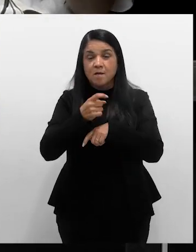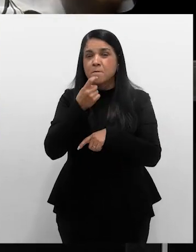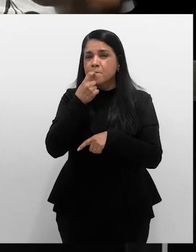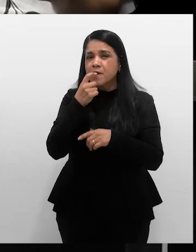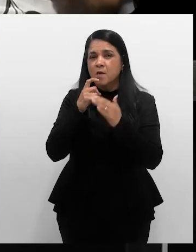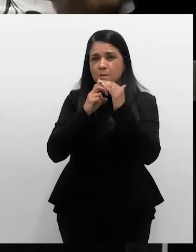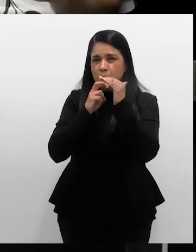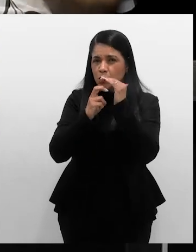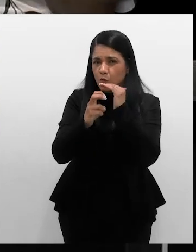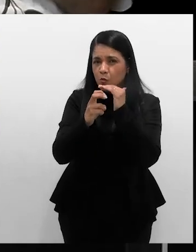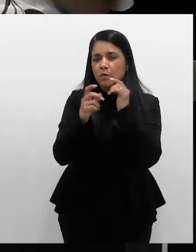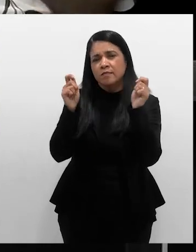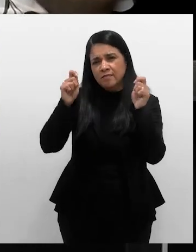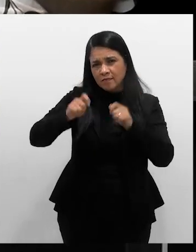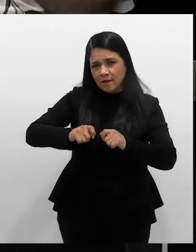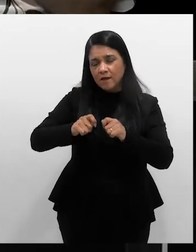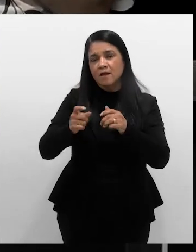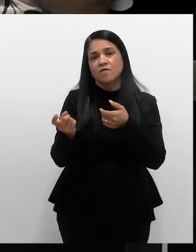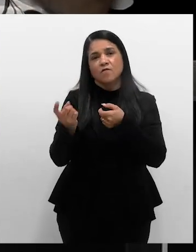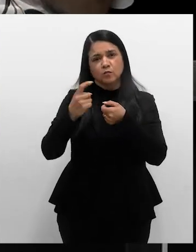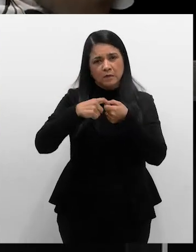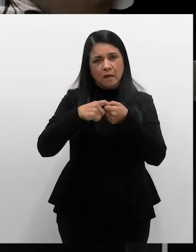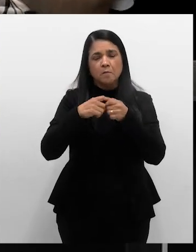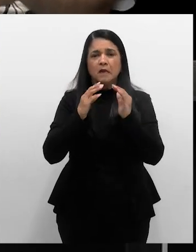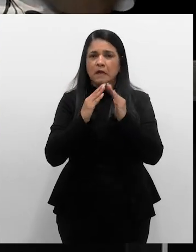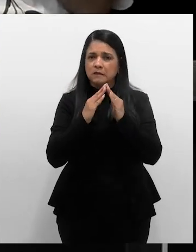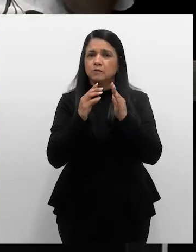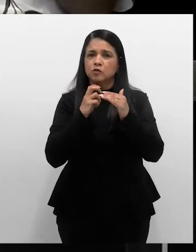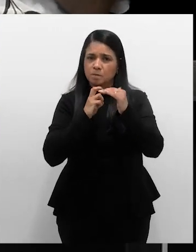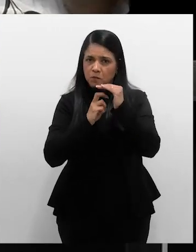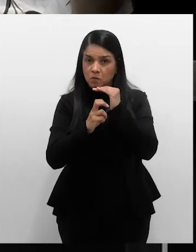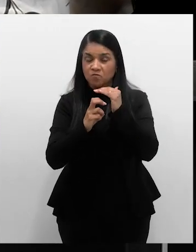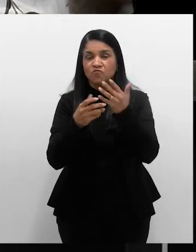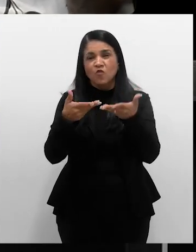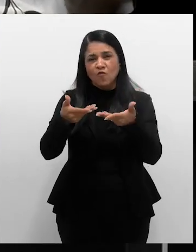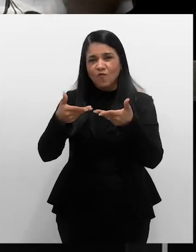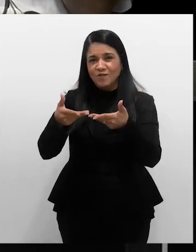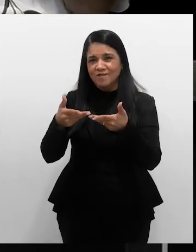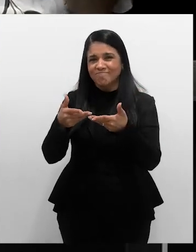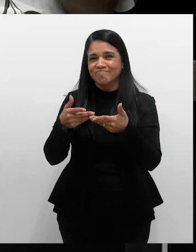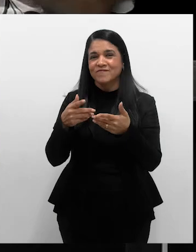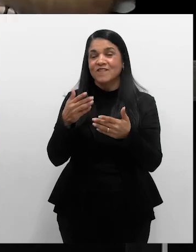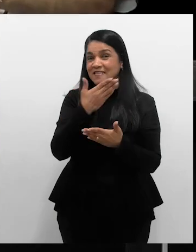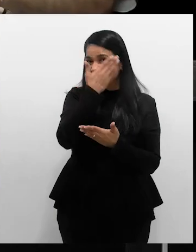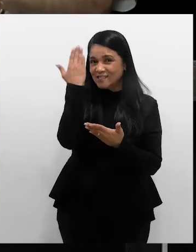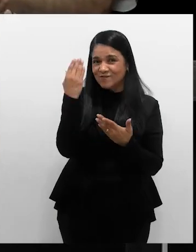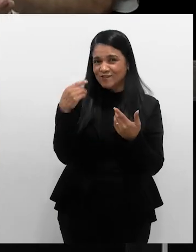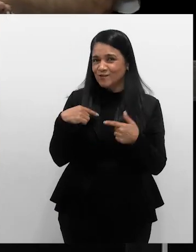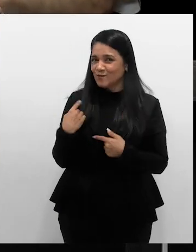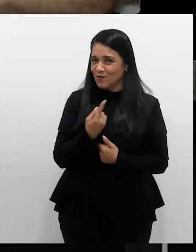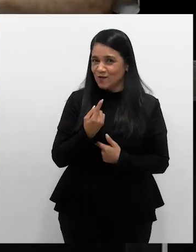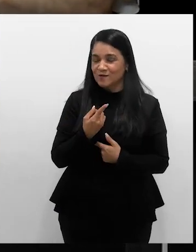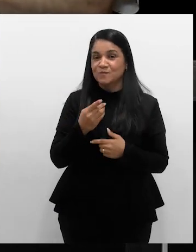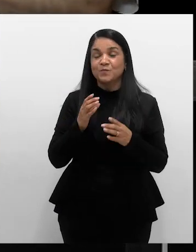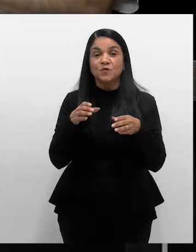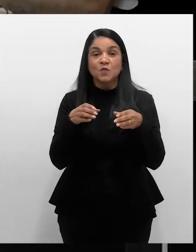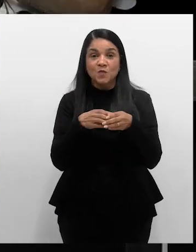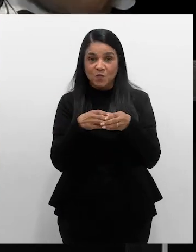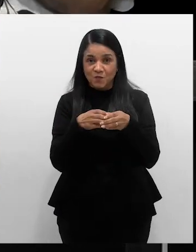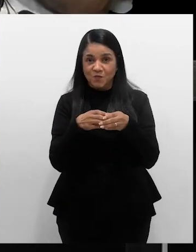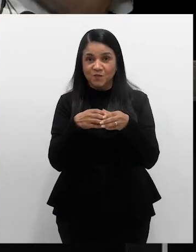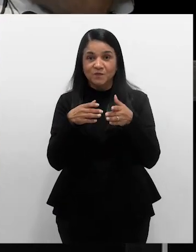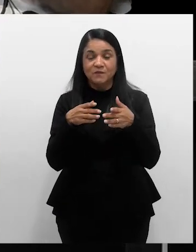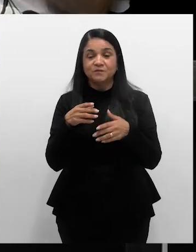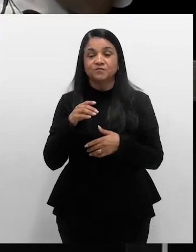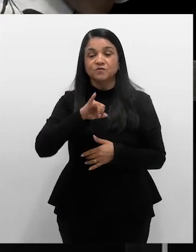lá assistir. É perto do metrô, você tem como ir de metrô e voltar também. Então, estejam convidados, venham se divertir com a gente. Fala o teu elenco rapidinho.